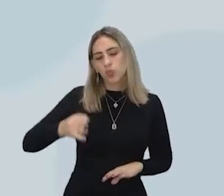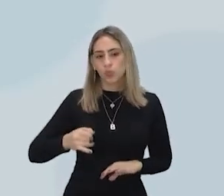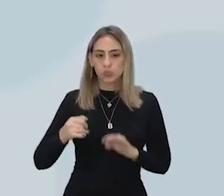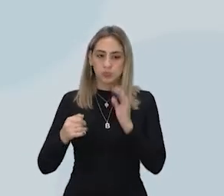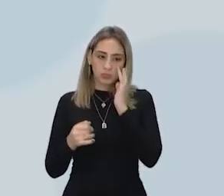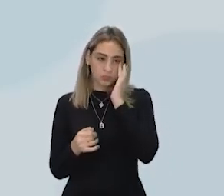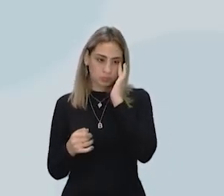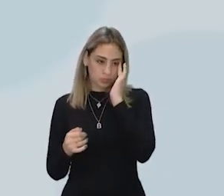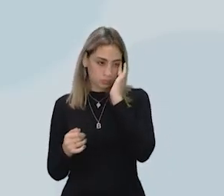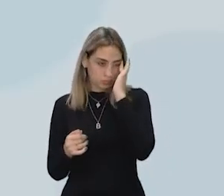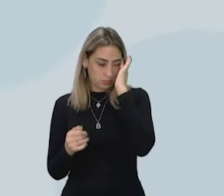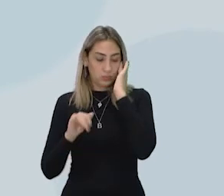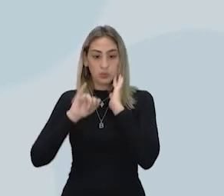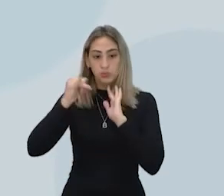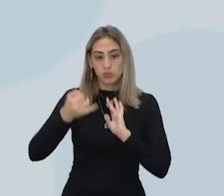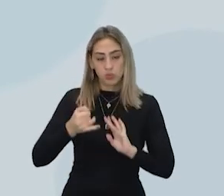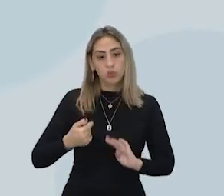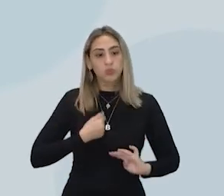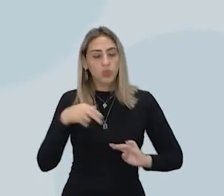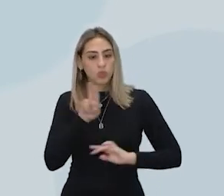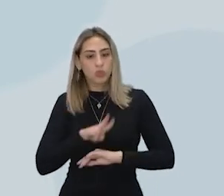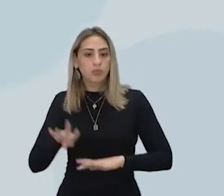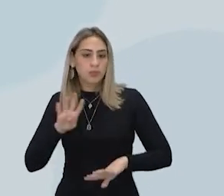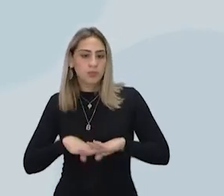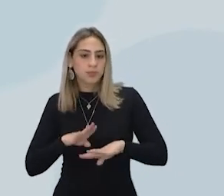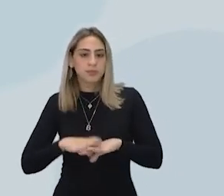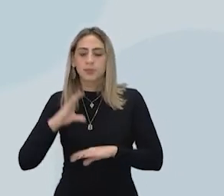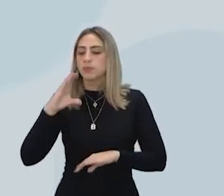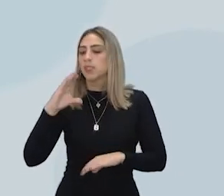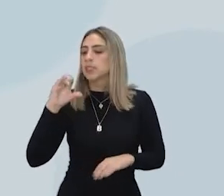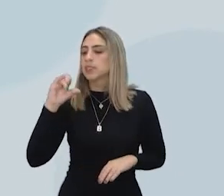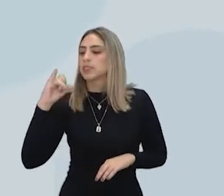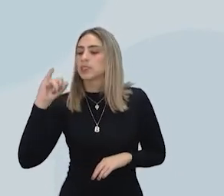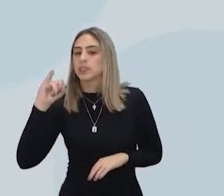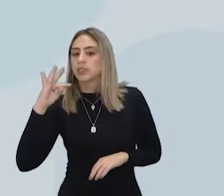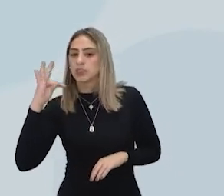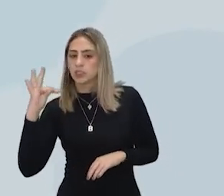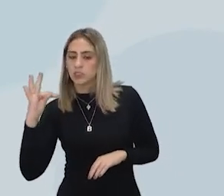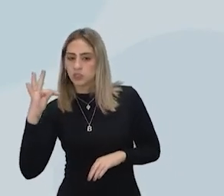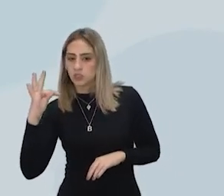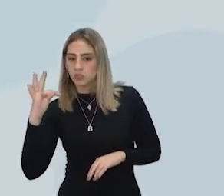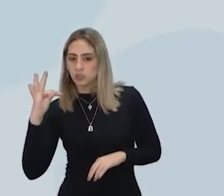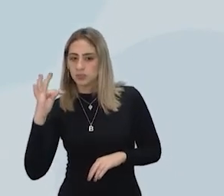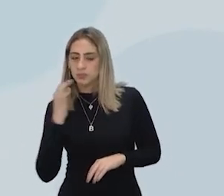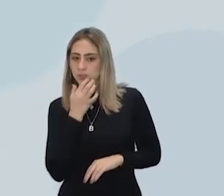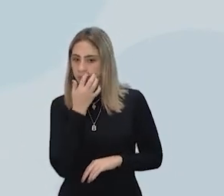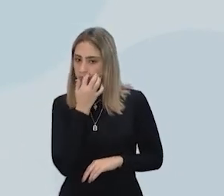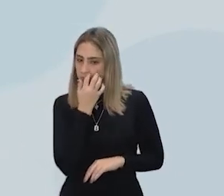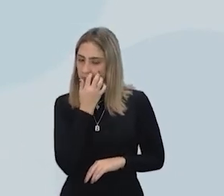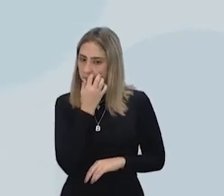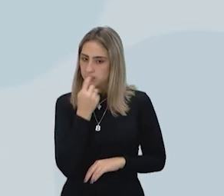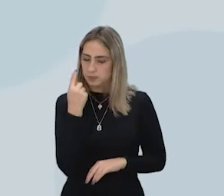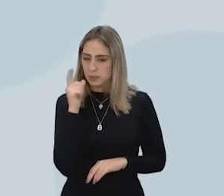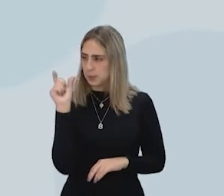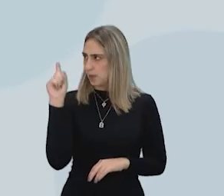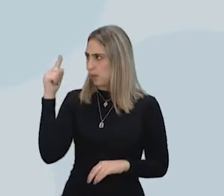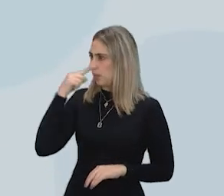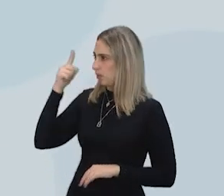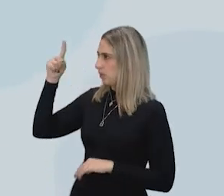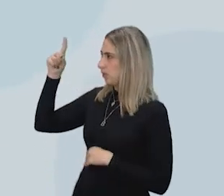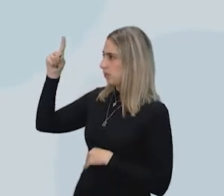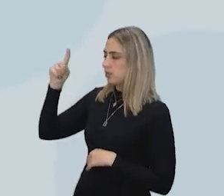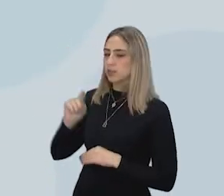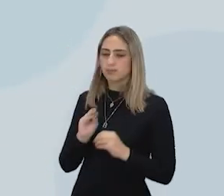eu vou usar matematicamente esse CIT aqui. A gente usa essa palavrinha aí mais para decorar, né?